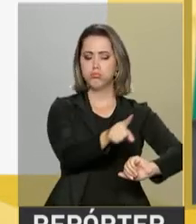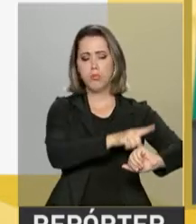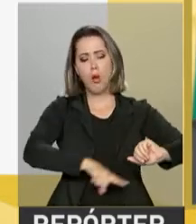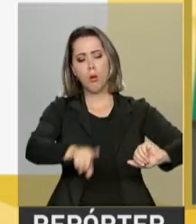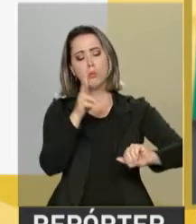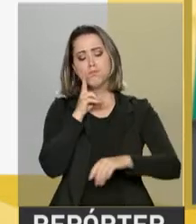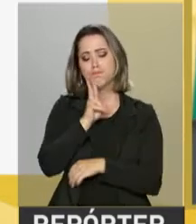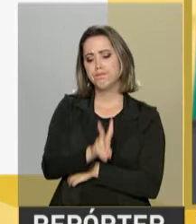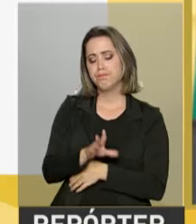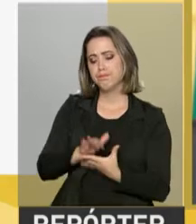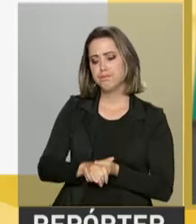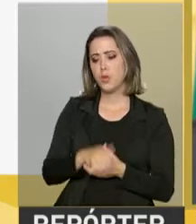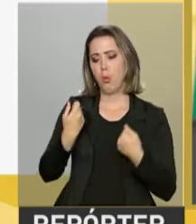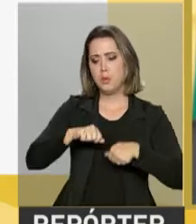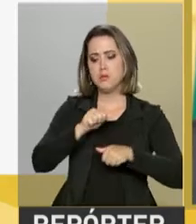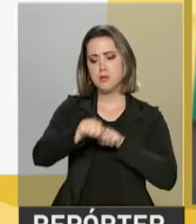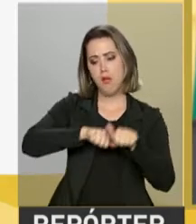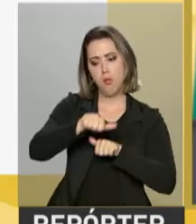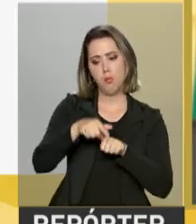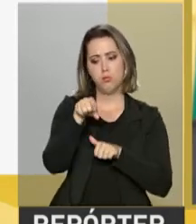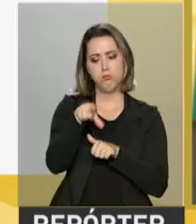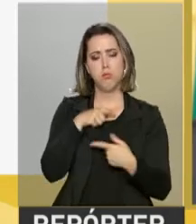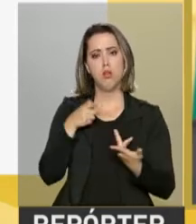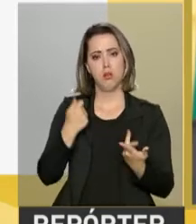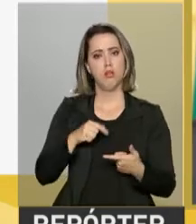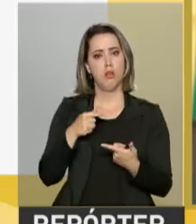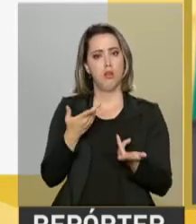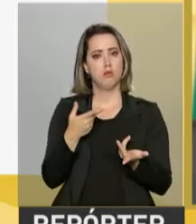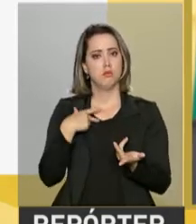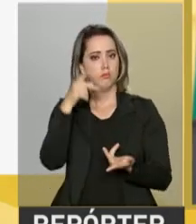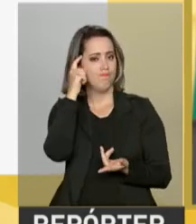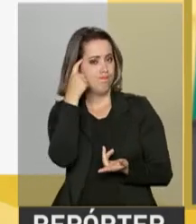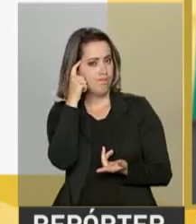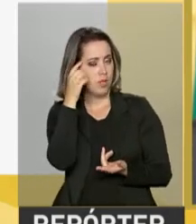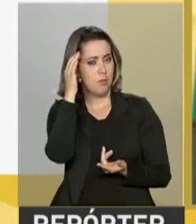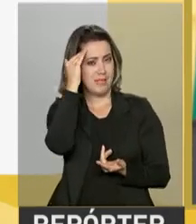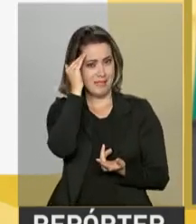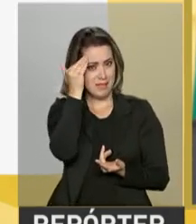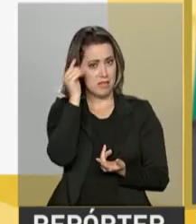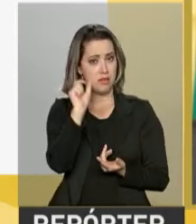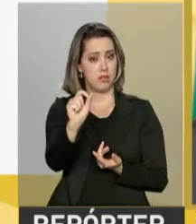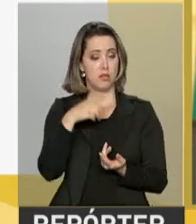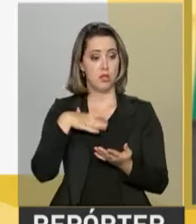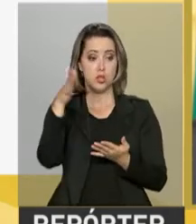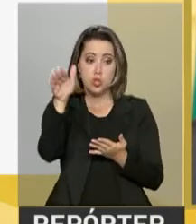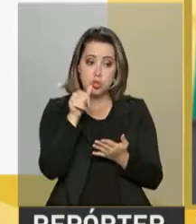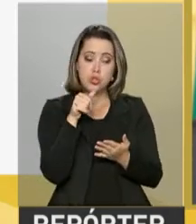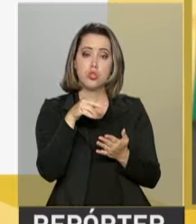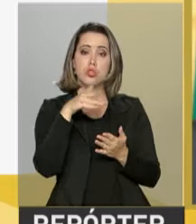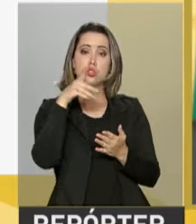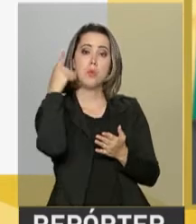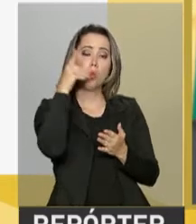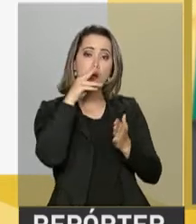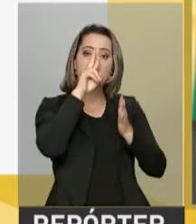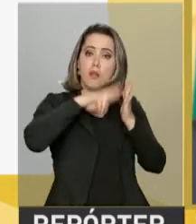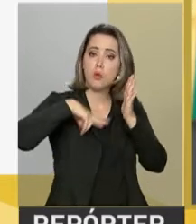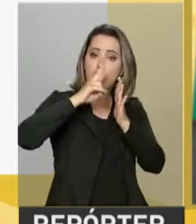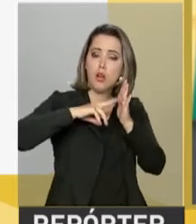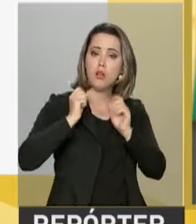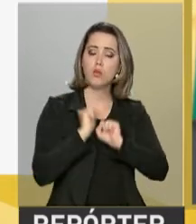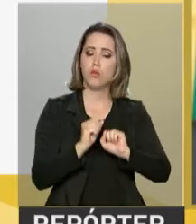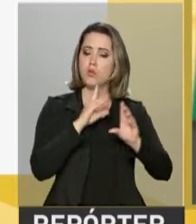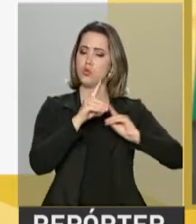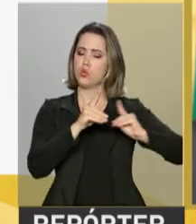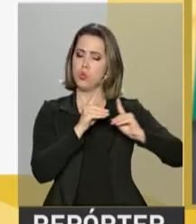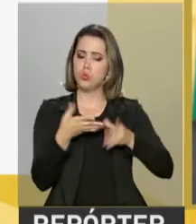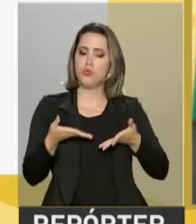observações e estas observações têm que ser levadas em conta por isso que eu chamei o relator e disso ele pode negociar